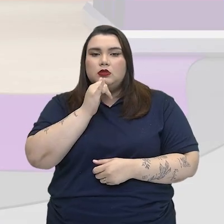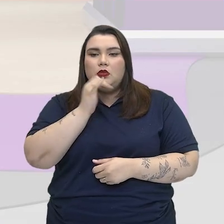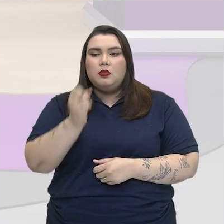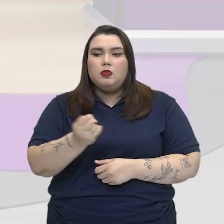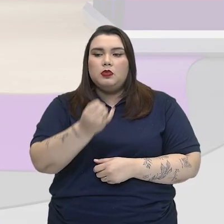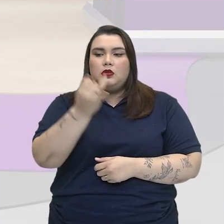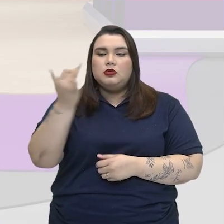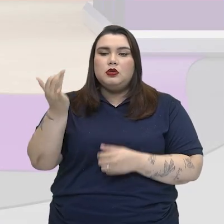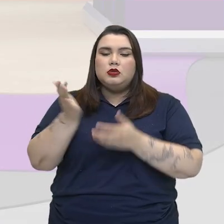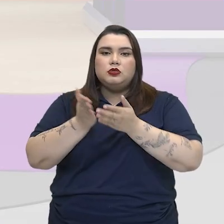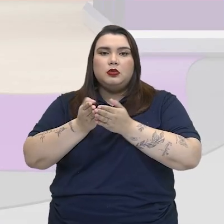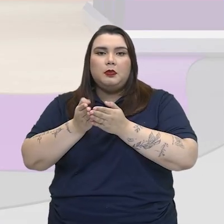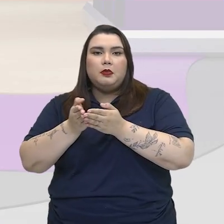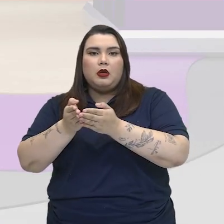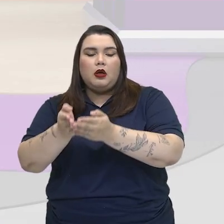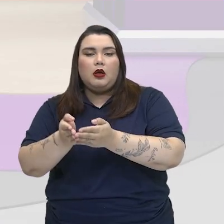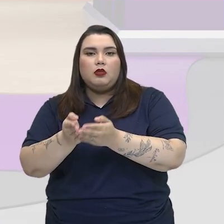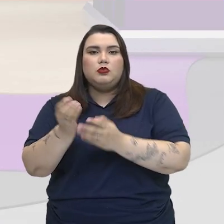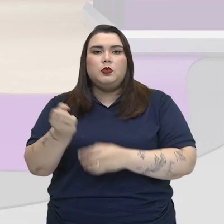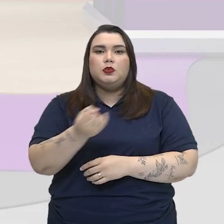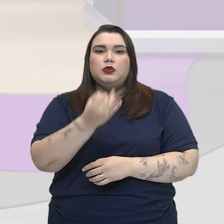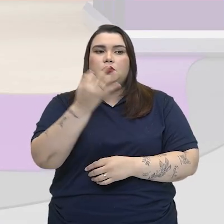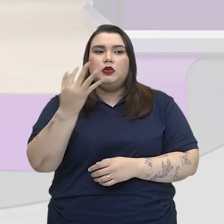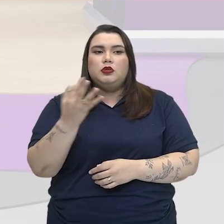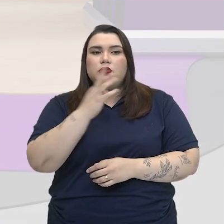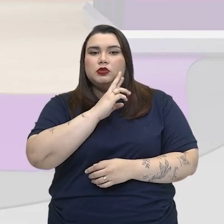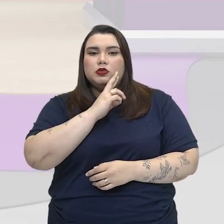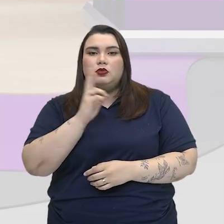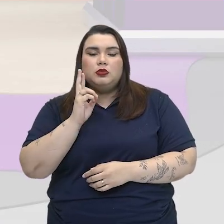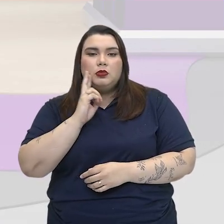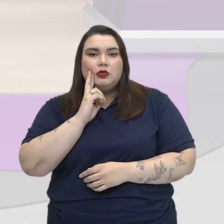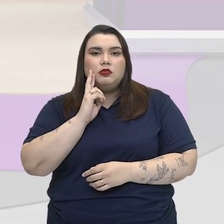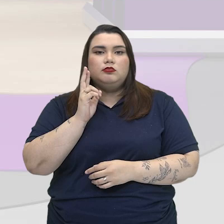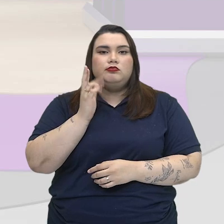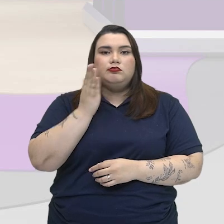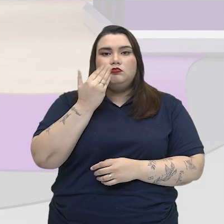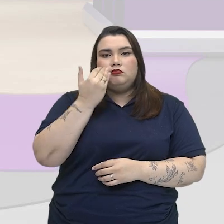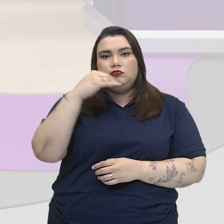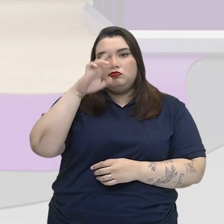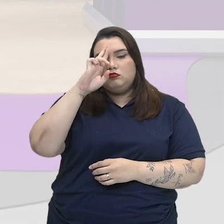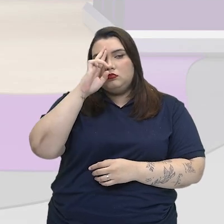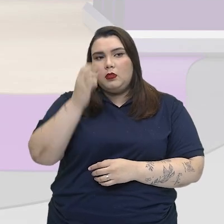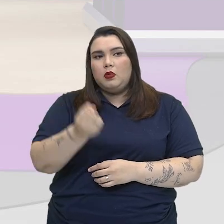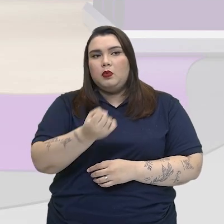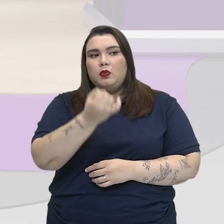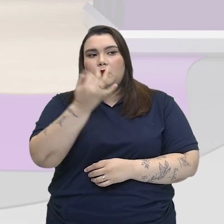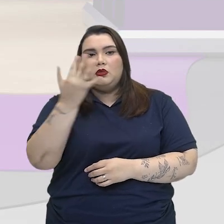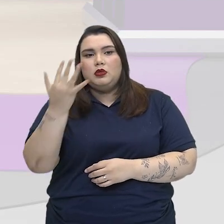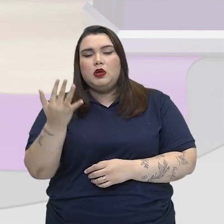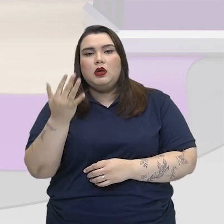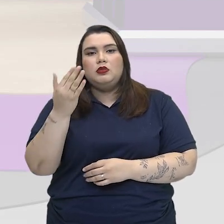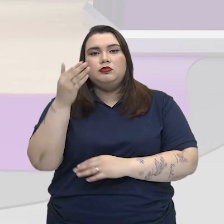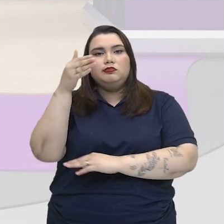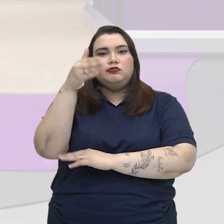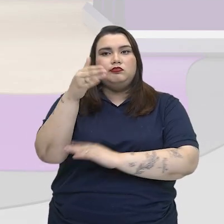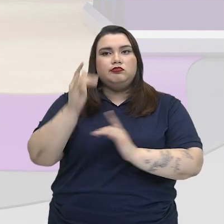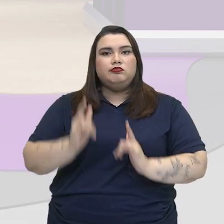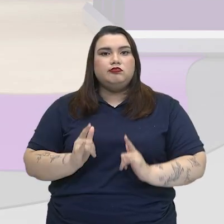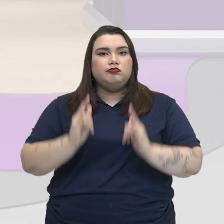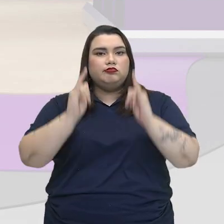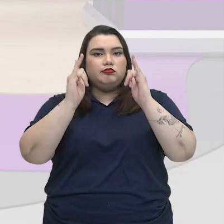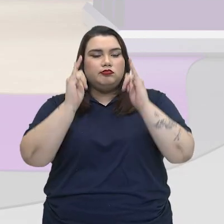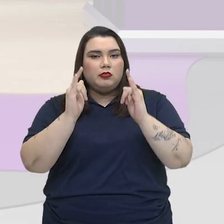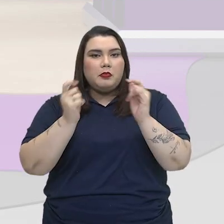de barcos, o número de restaurantes, o número de hotéis, para suprir a demanda desse crescimento que